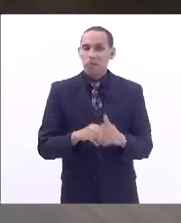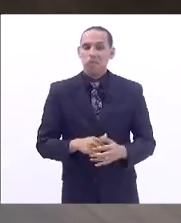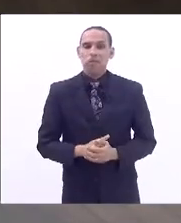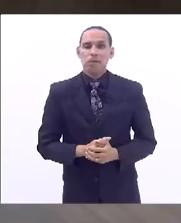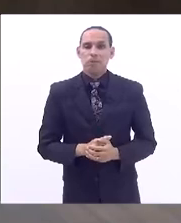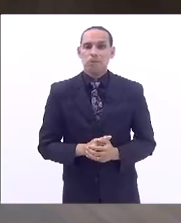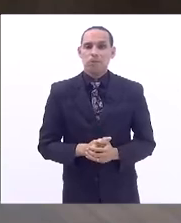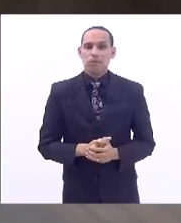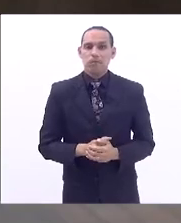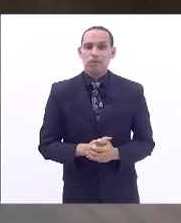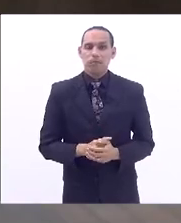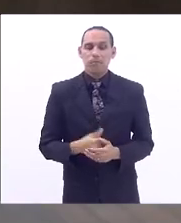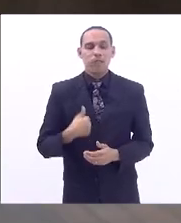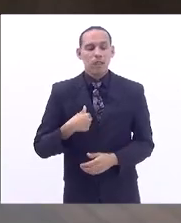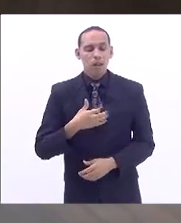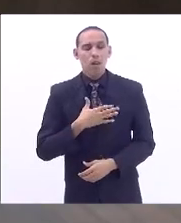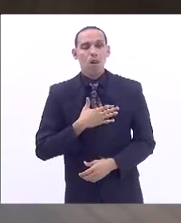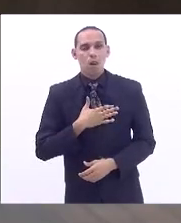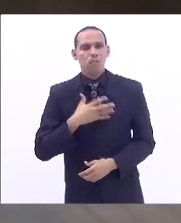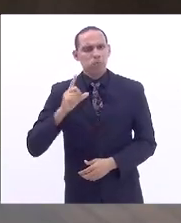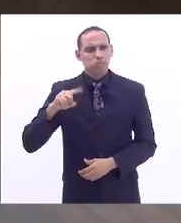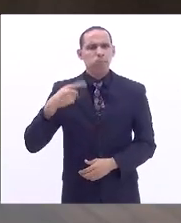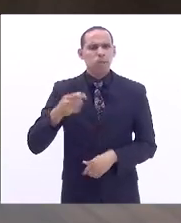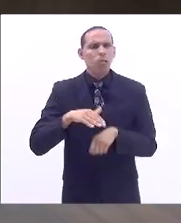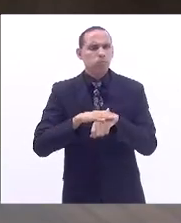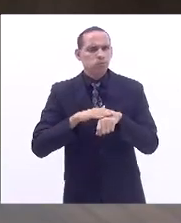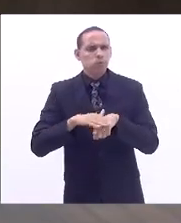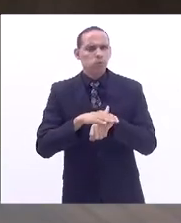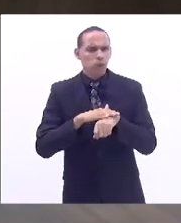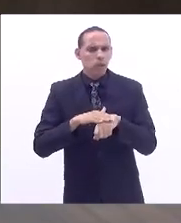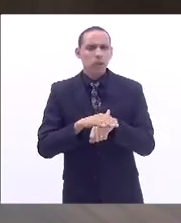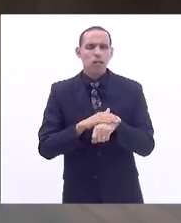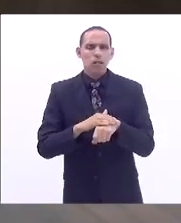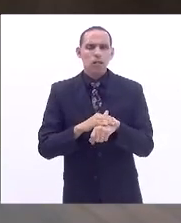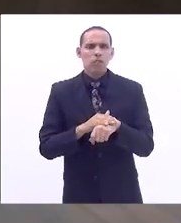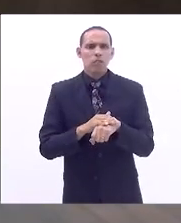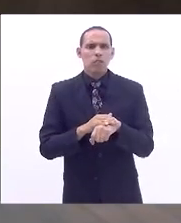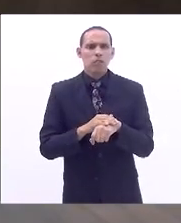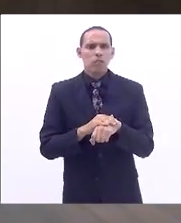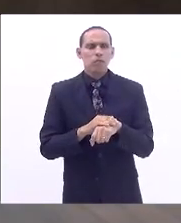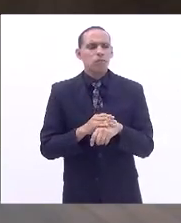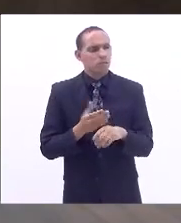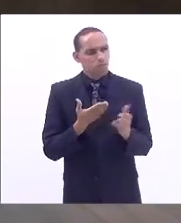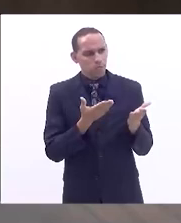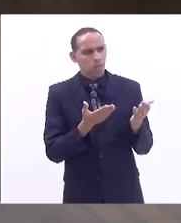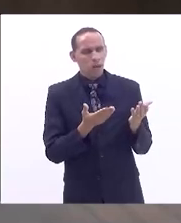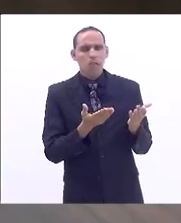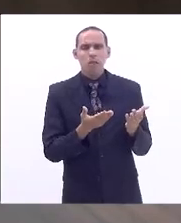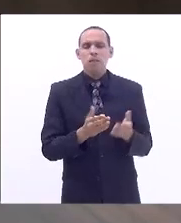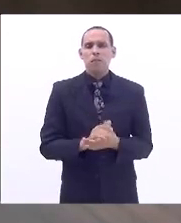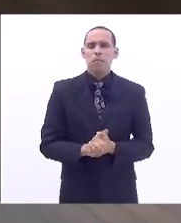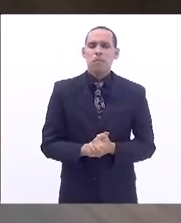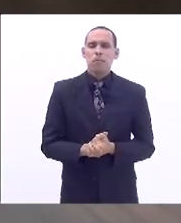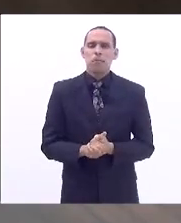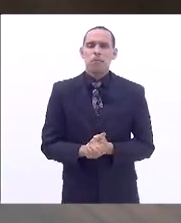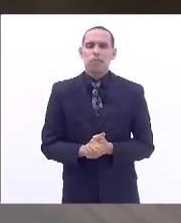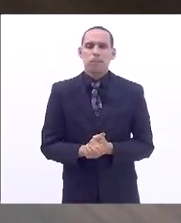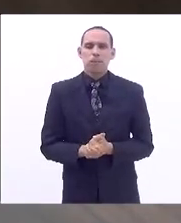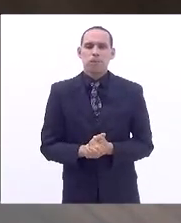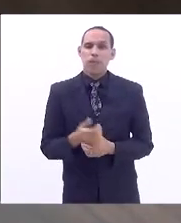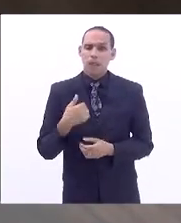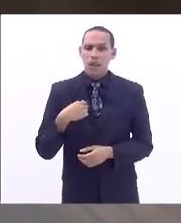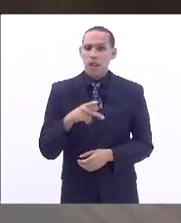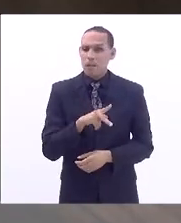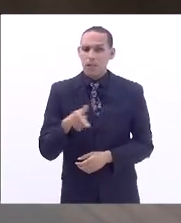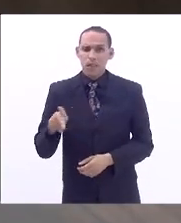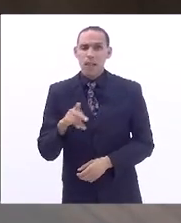e eu gostaria depois de conversar amiúde com vossa excelência é eu